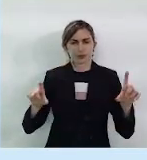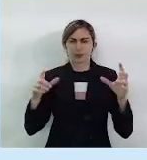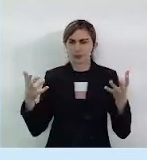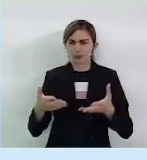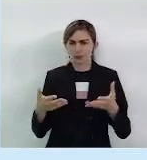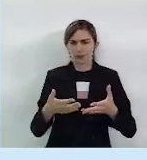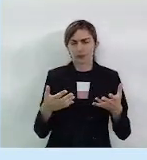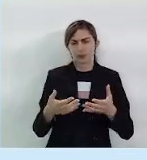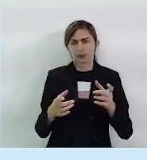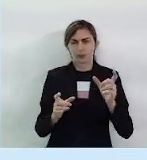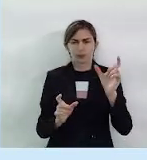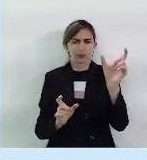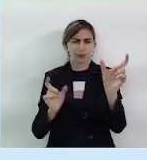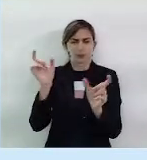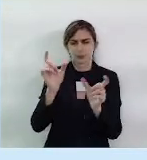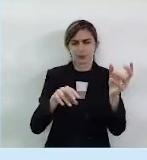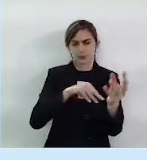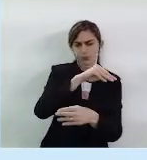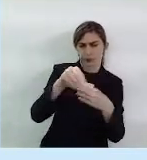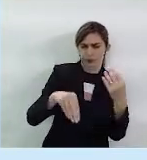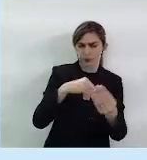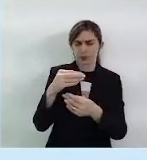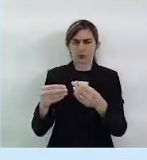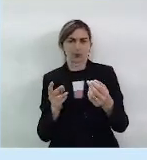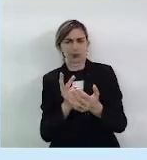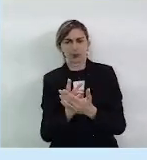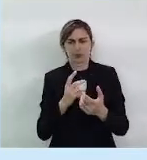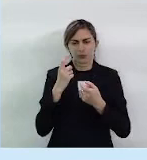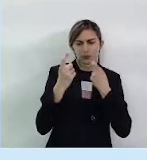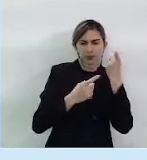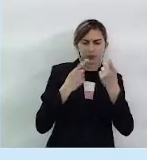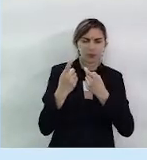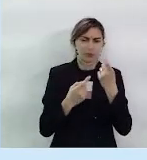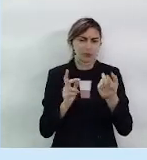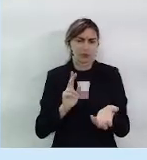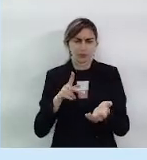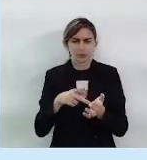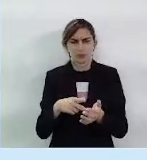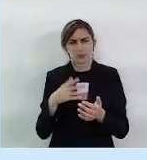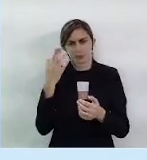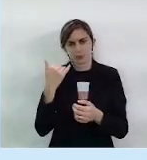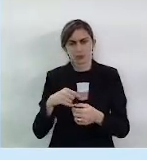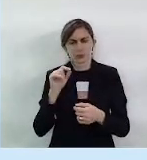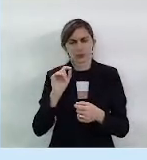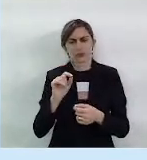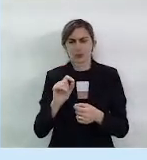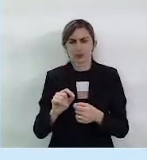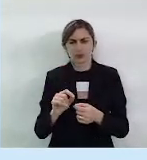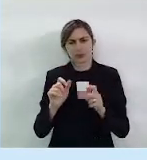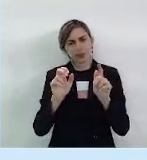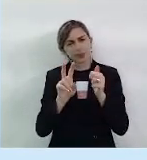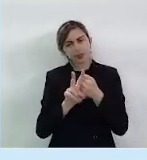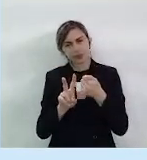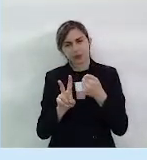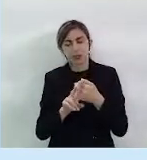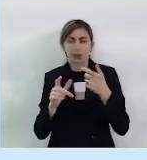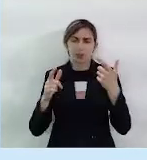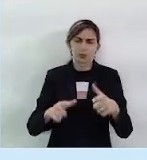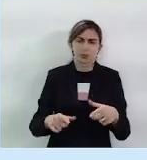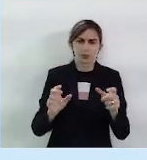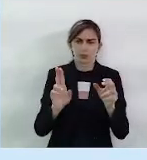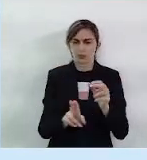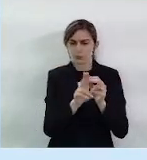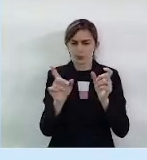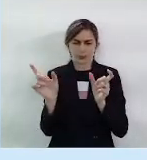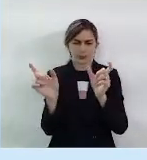Agora, sair colocando, misturando, sem ter a preocupação de realmente saber o que é um advérbio, onde colocar, aí